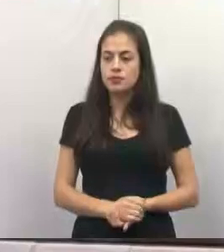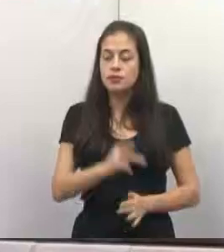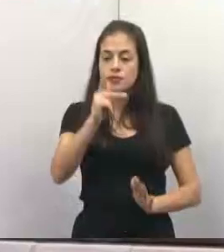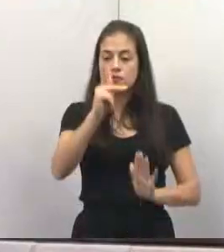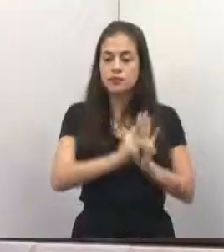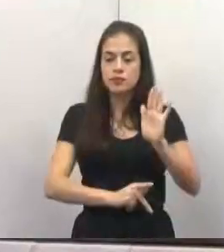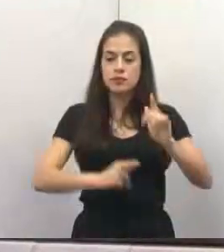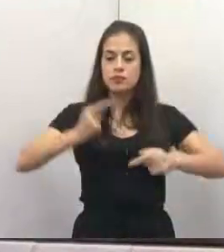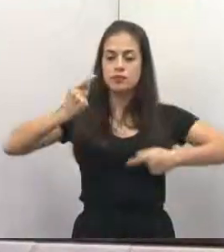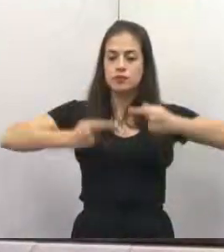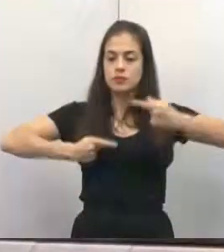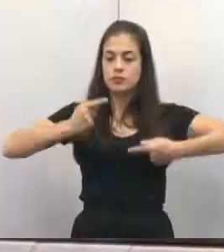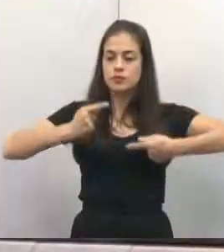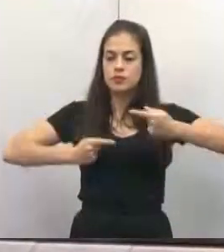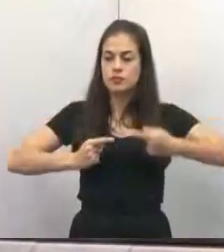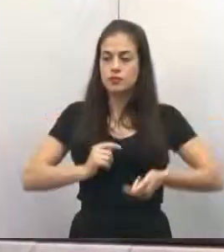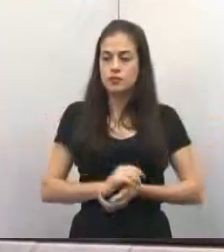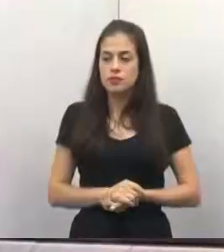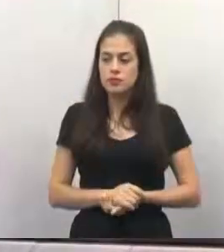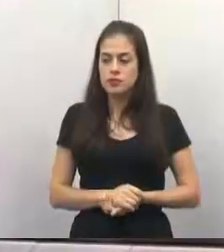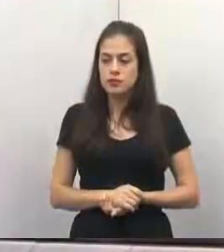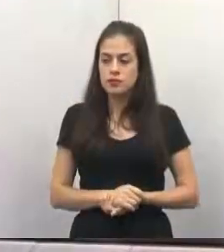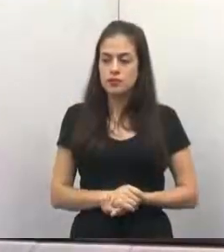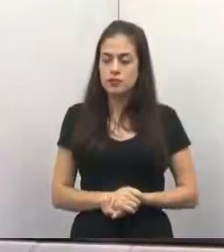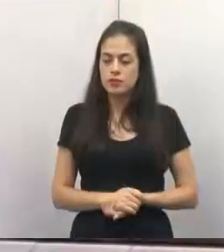Projeto continua em discussão.